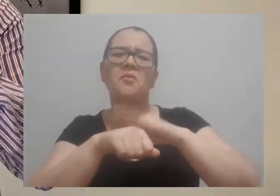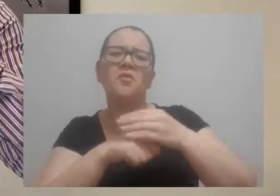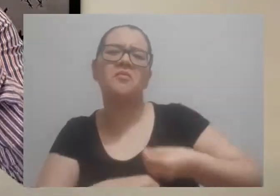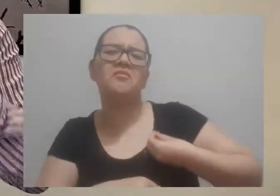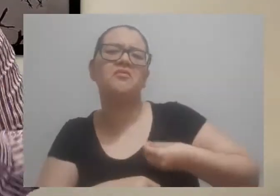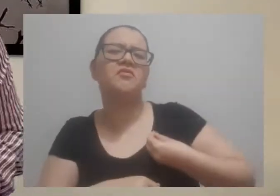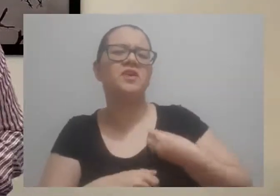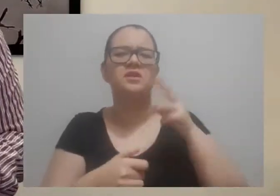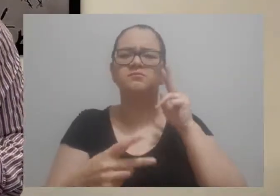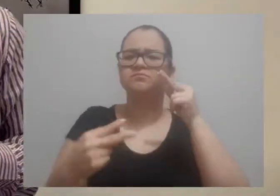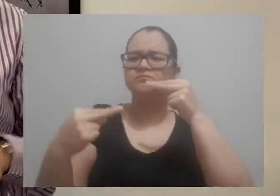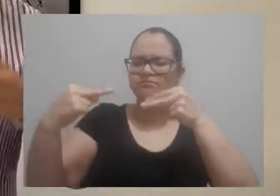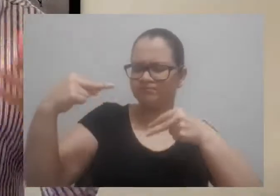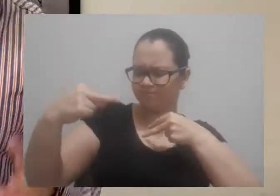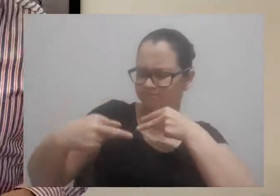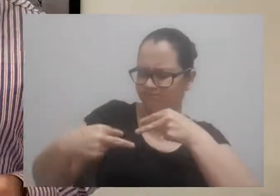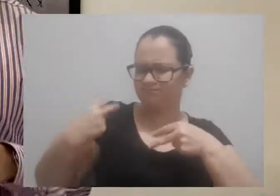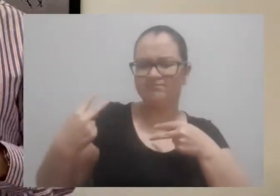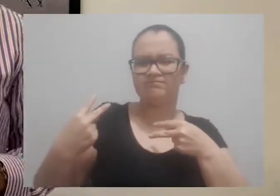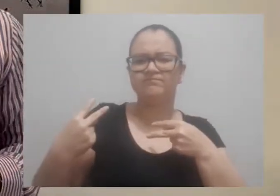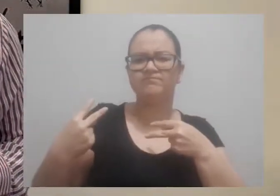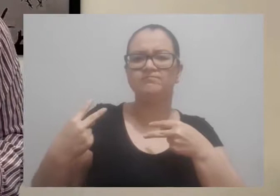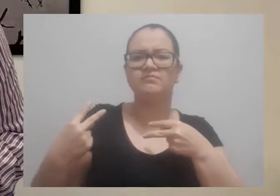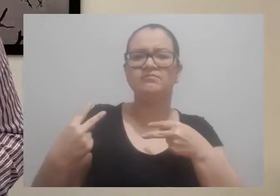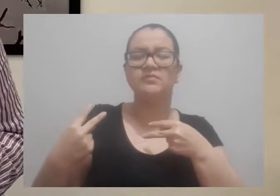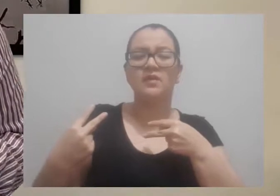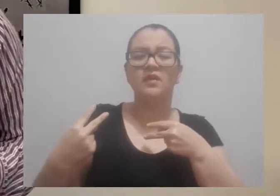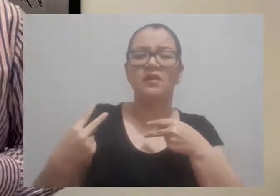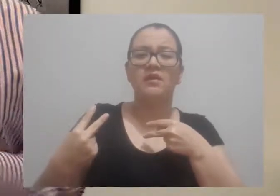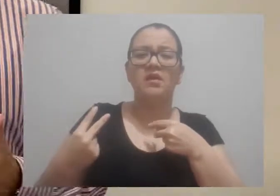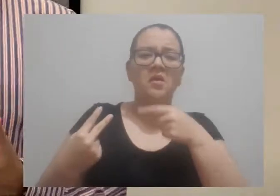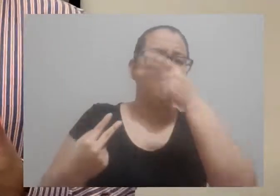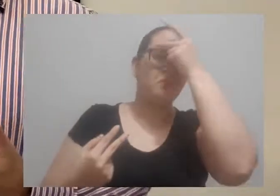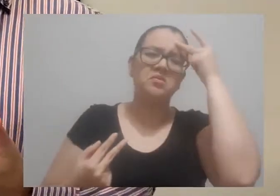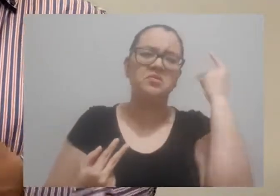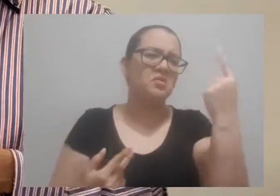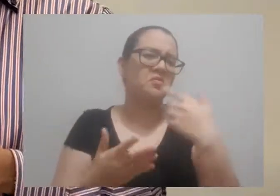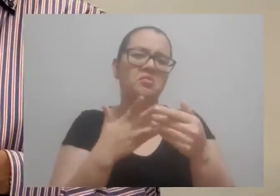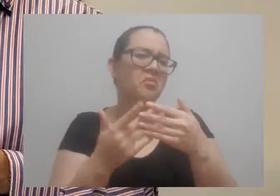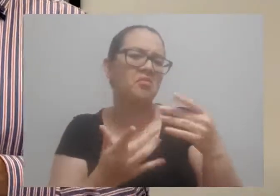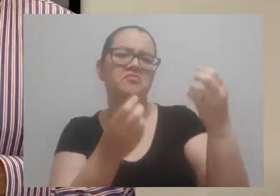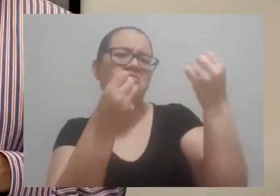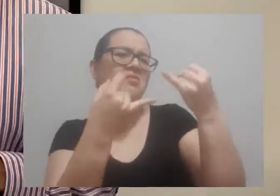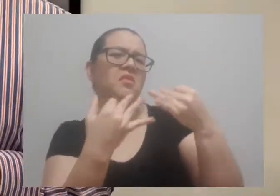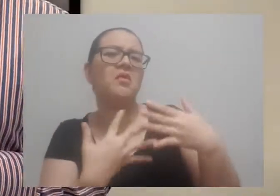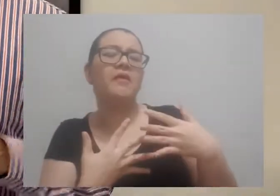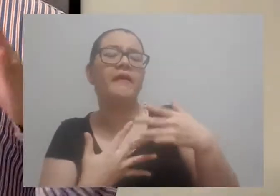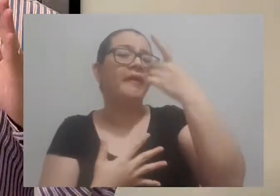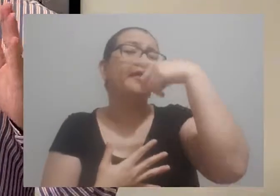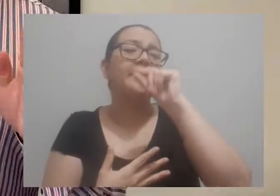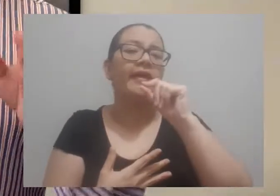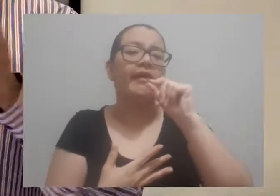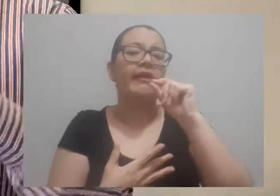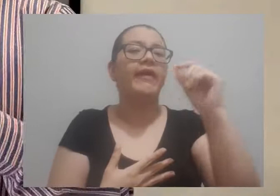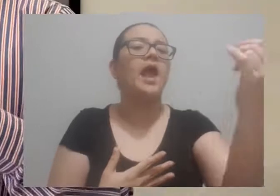já disse muito de forma acertada, eu concordo com essa frase, que retribuir o bem com o mal é demoníaco.